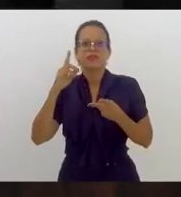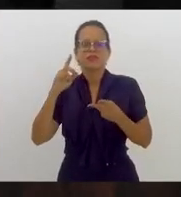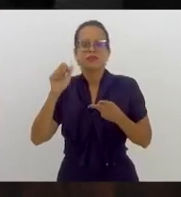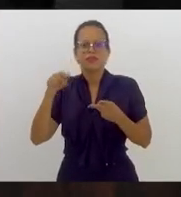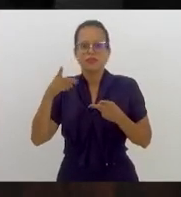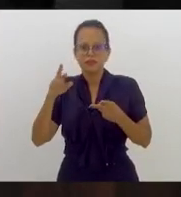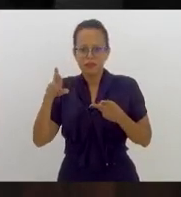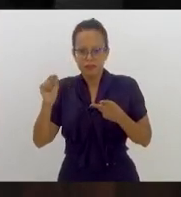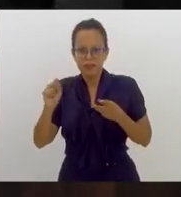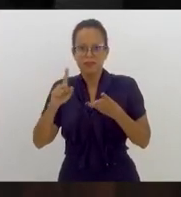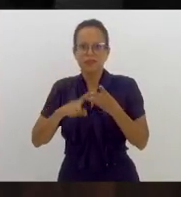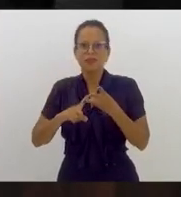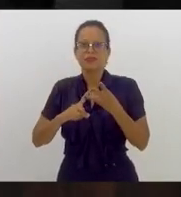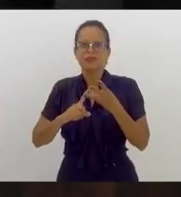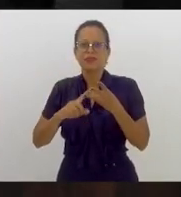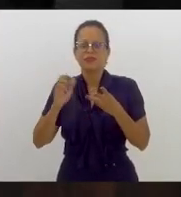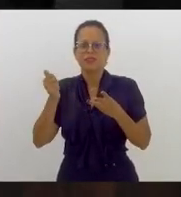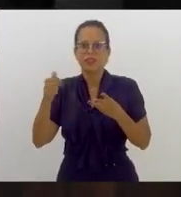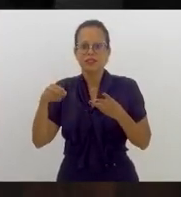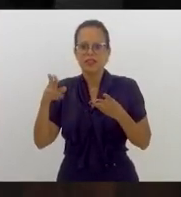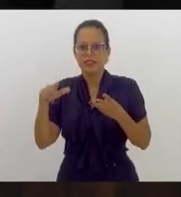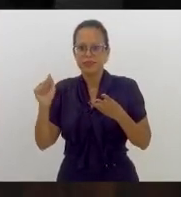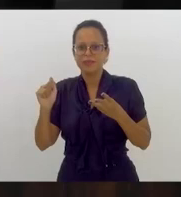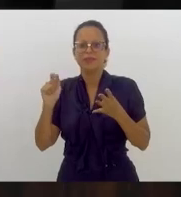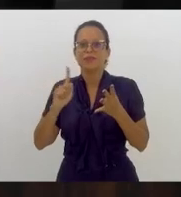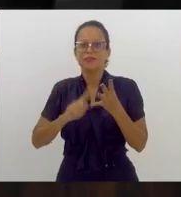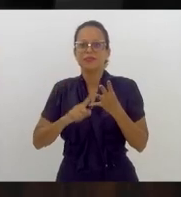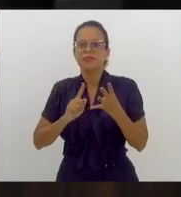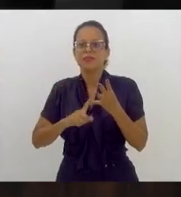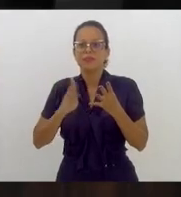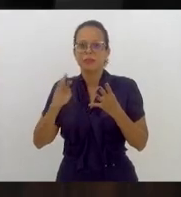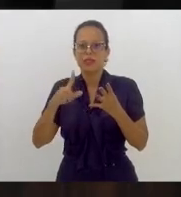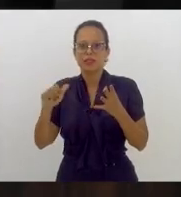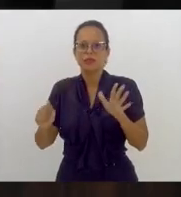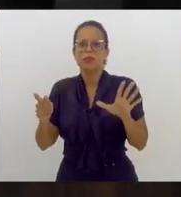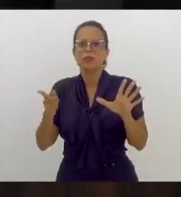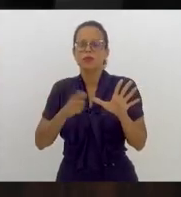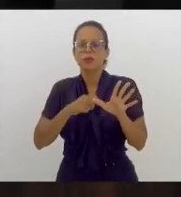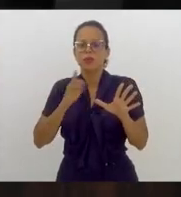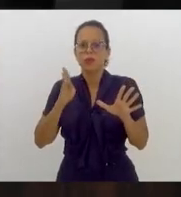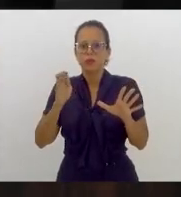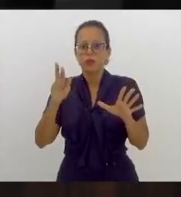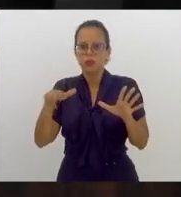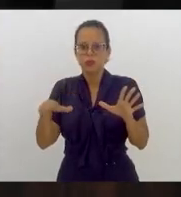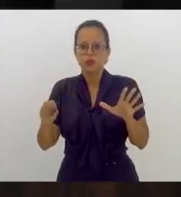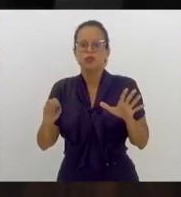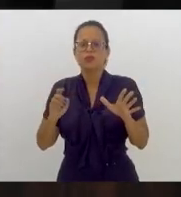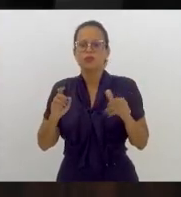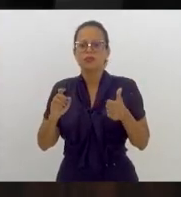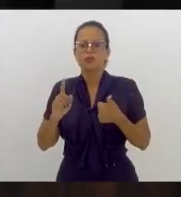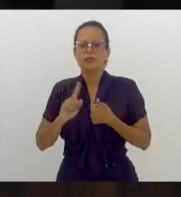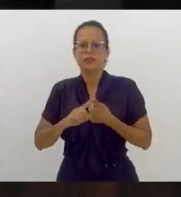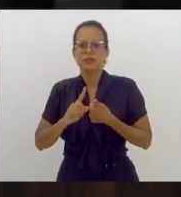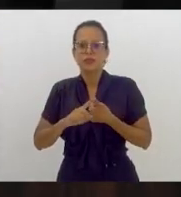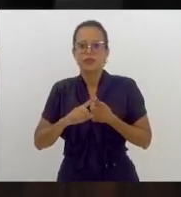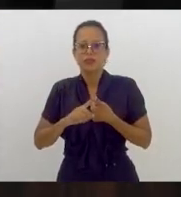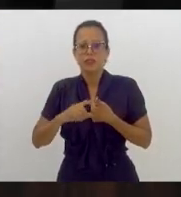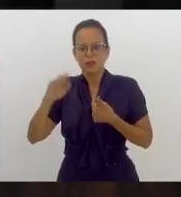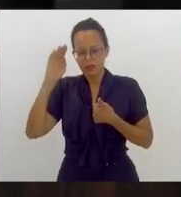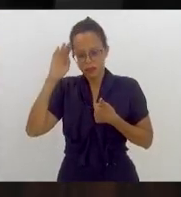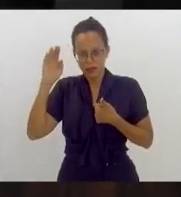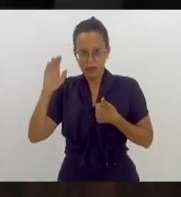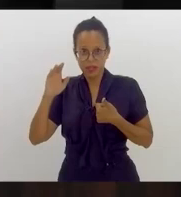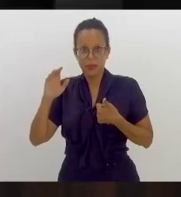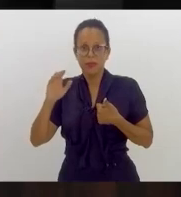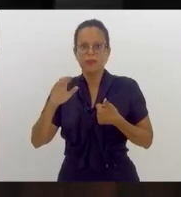Anderson Moraes, deputado André Correia, deputado Brazão, deputado Bruno Dauari, deputado Coronel Jairo, presente, vai